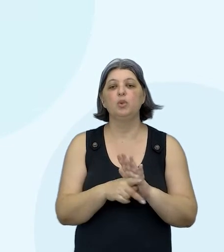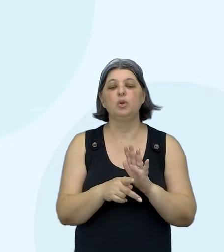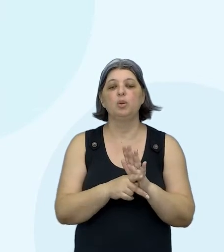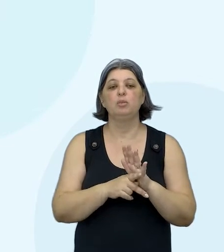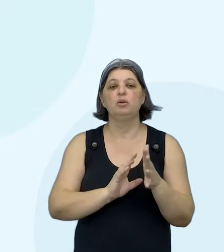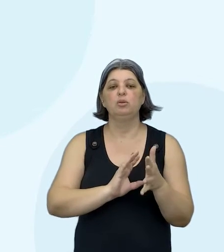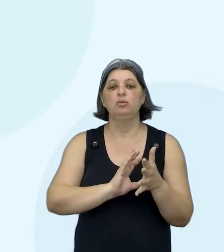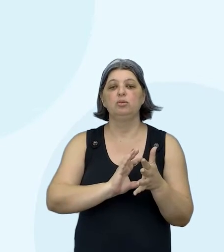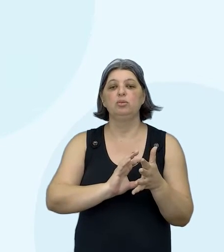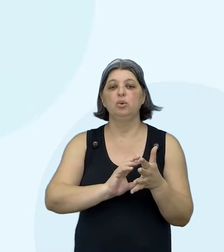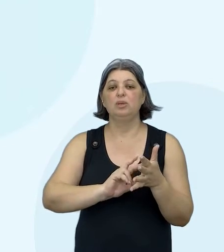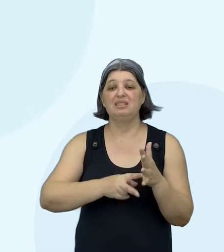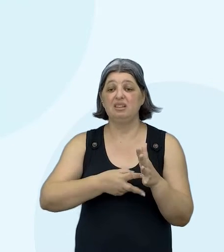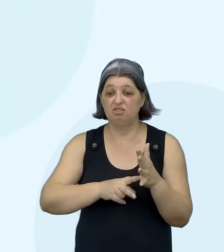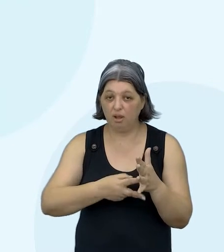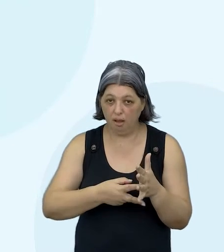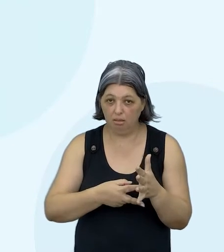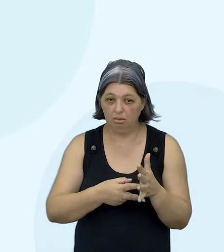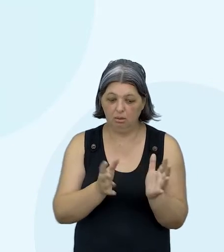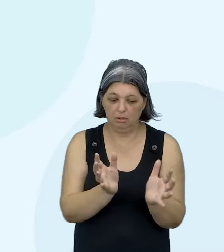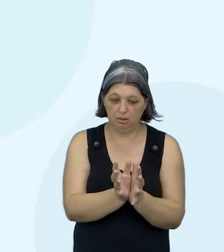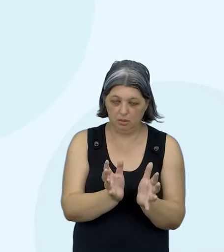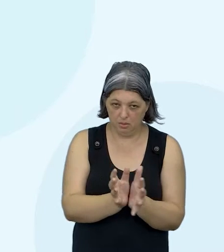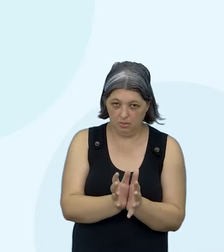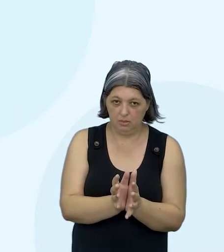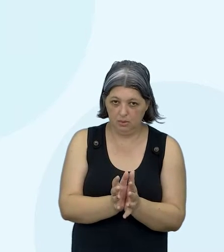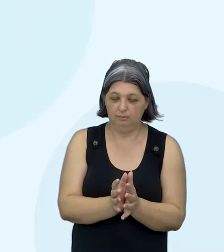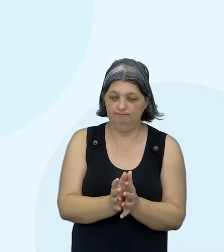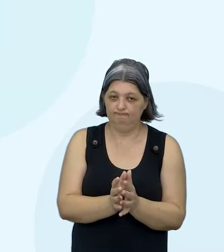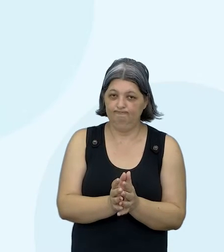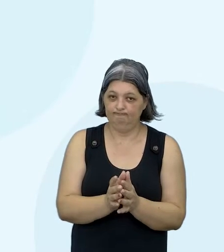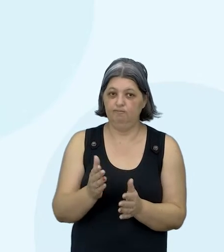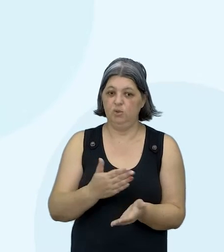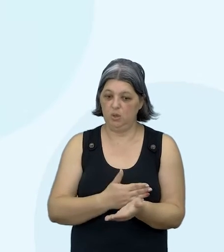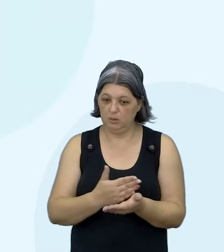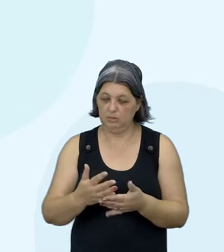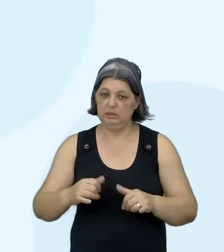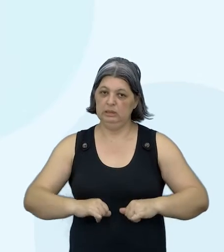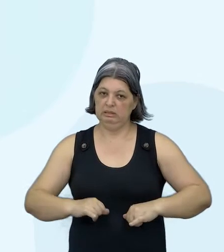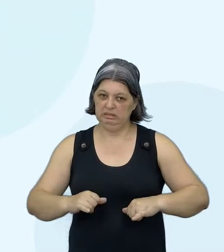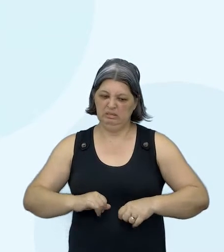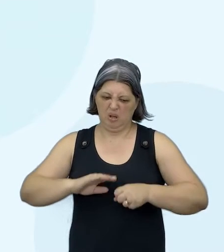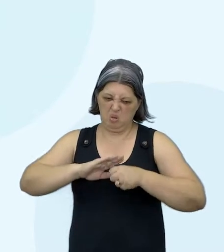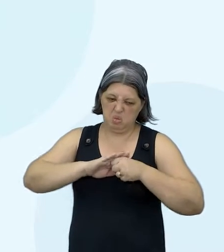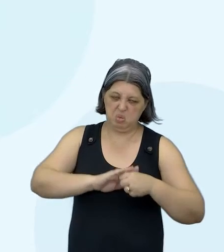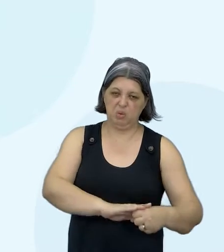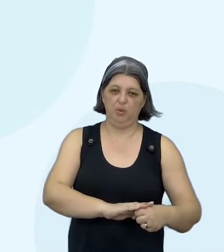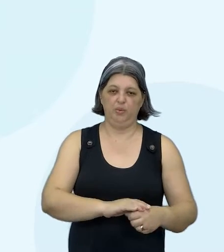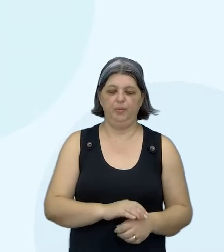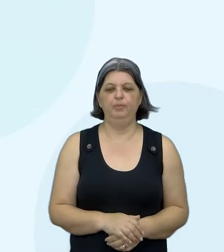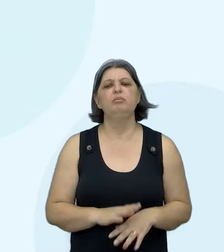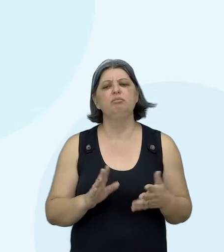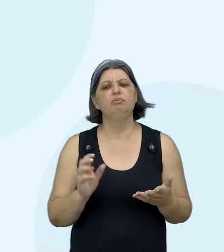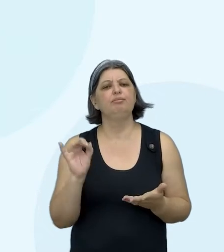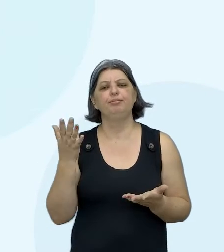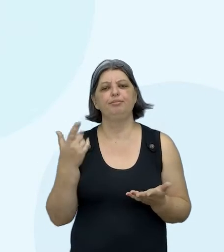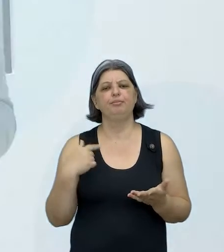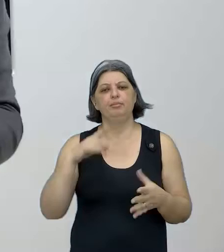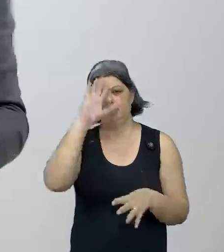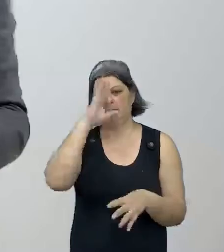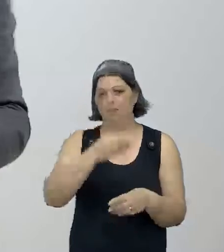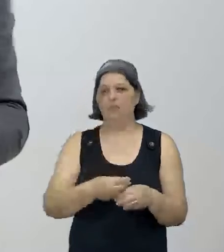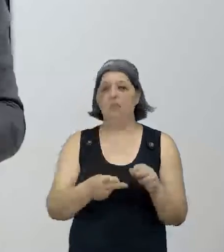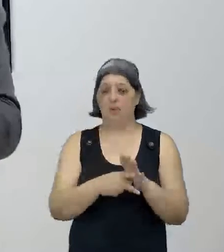sindical, ela passa a sofrer forte repressão. Então, que conclusão a gente chega? A CLT